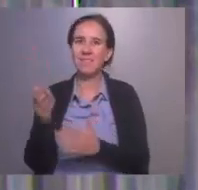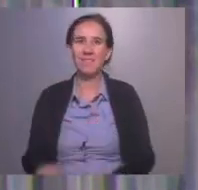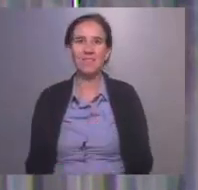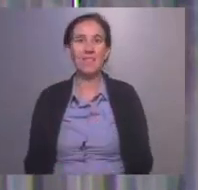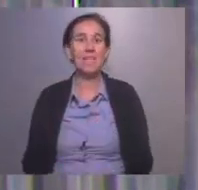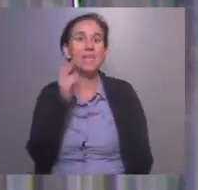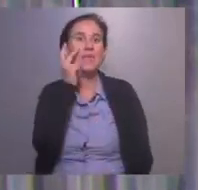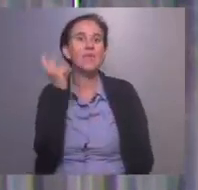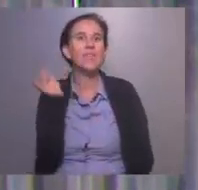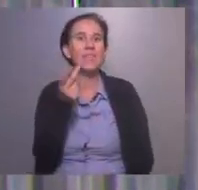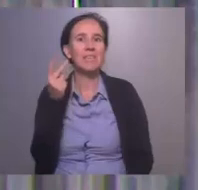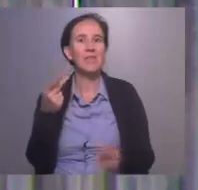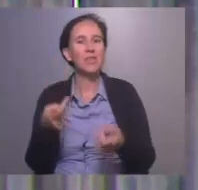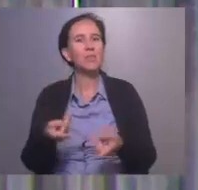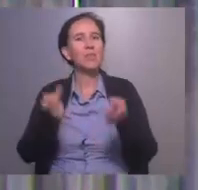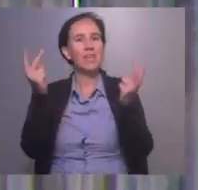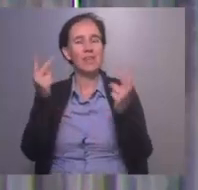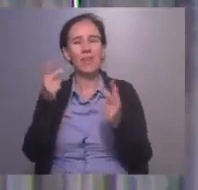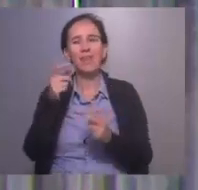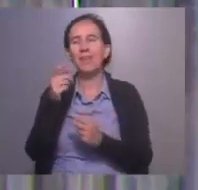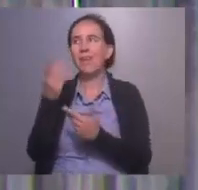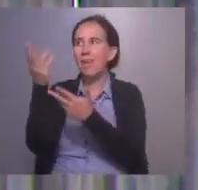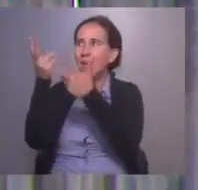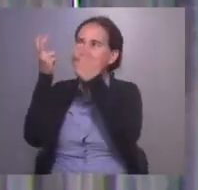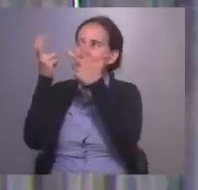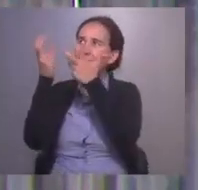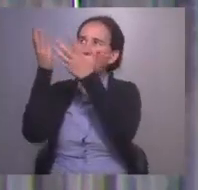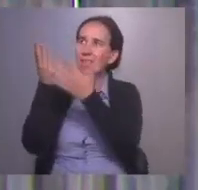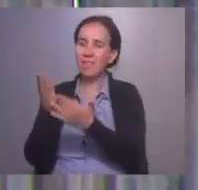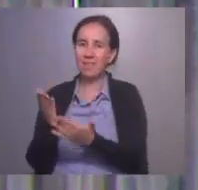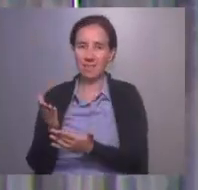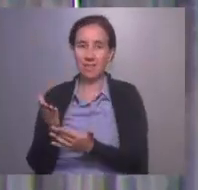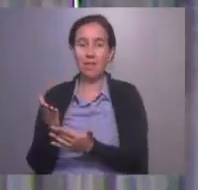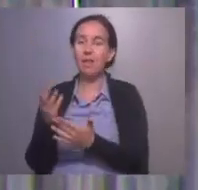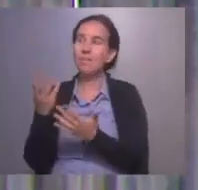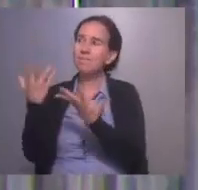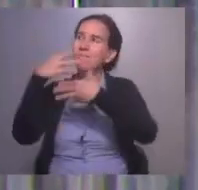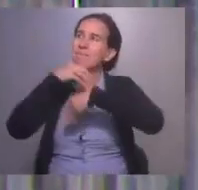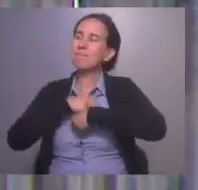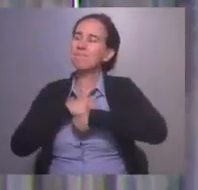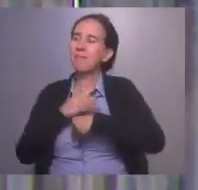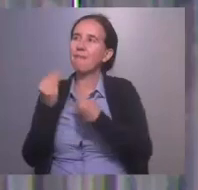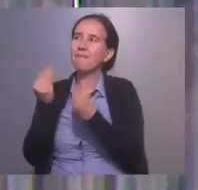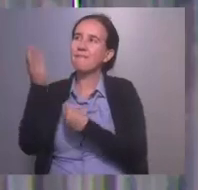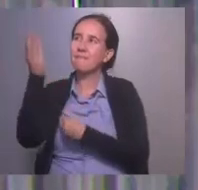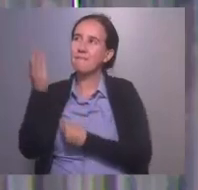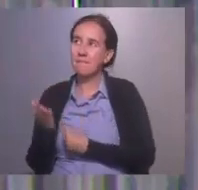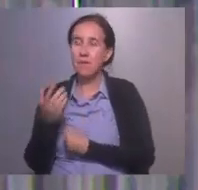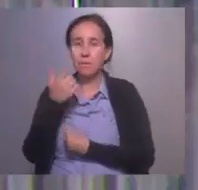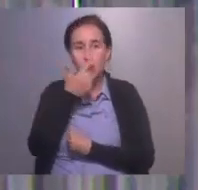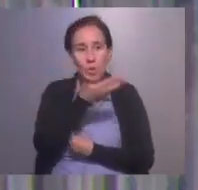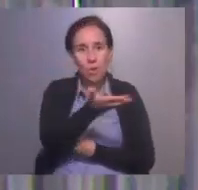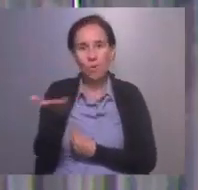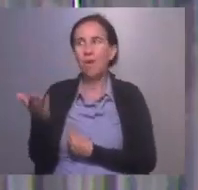viva e disponível para o escutar, se alimentar dele e o testemunhar a todos.